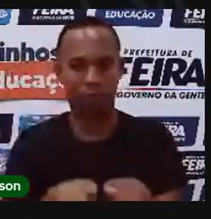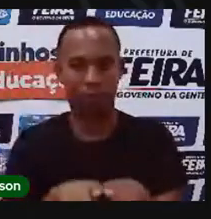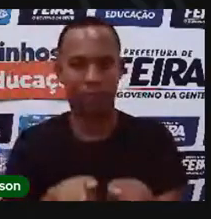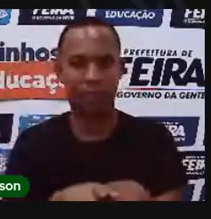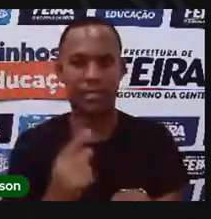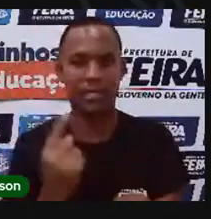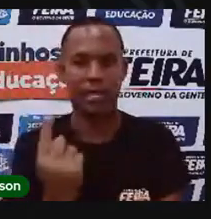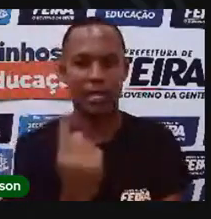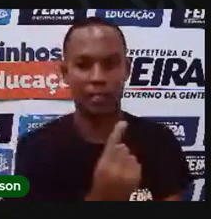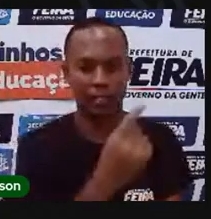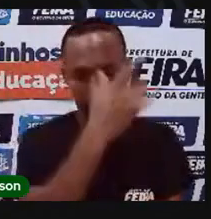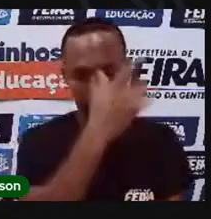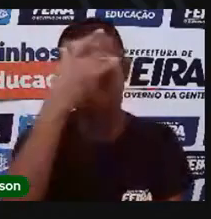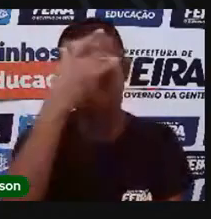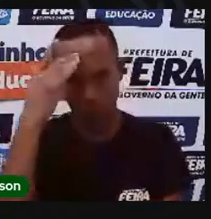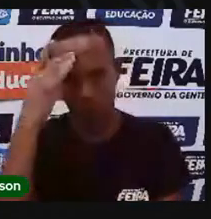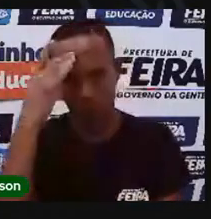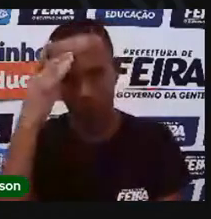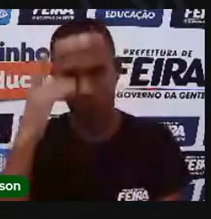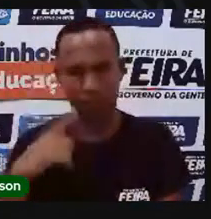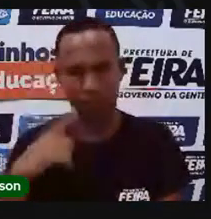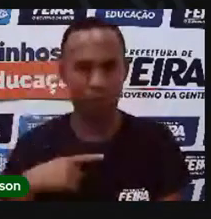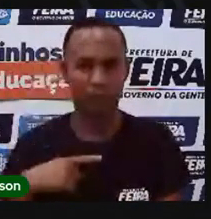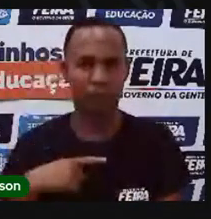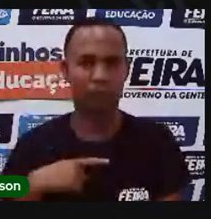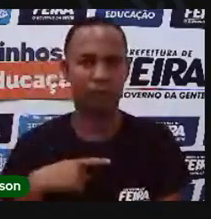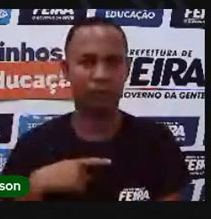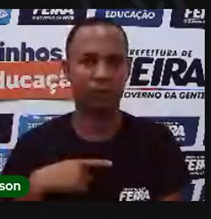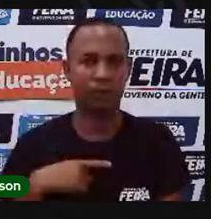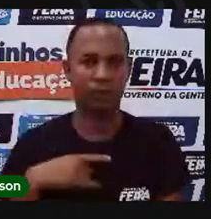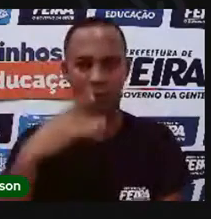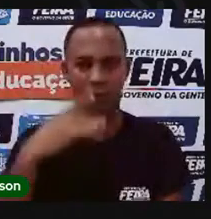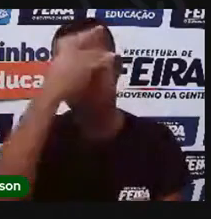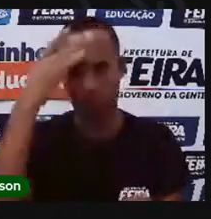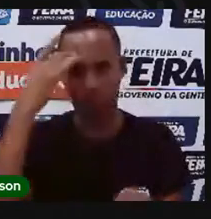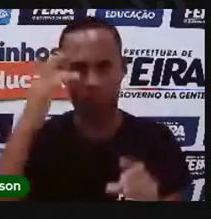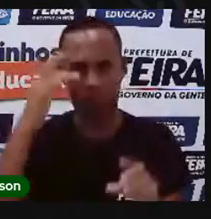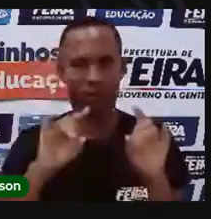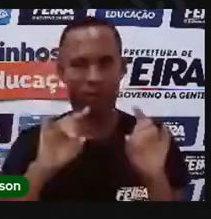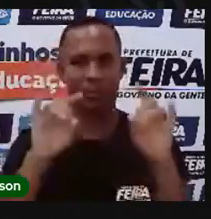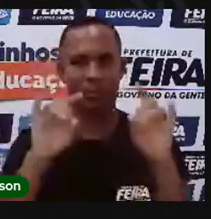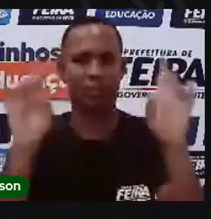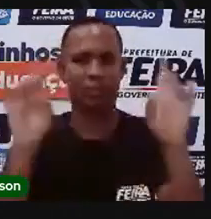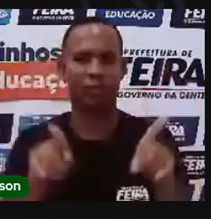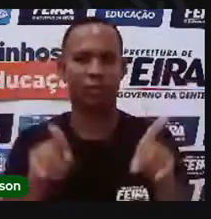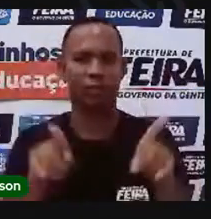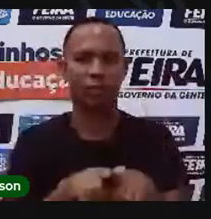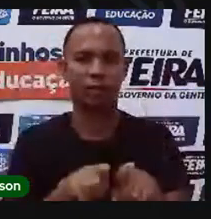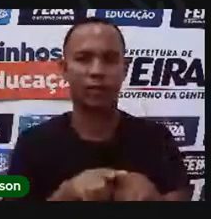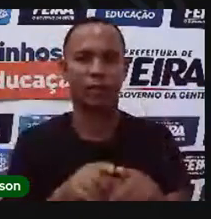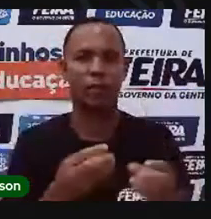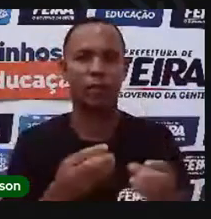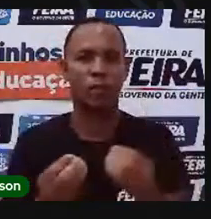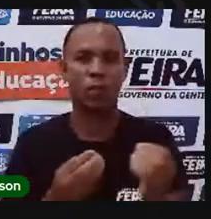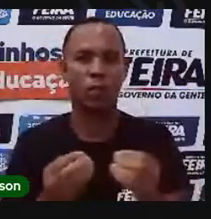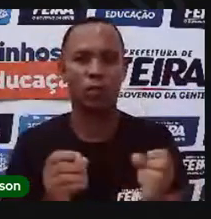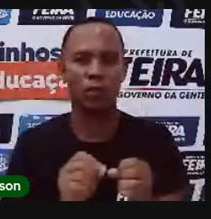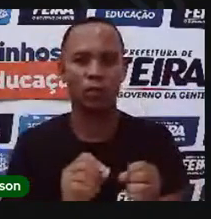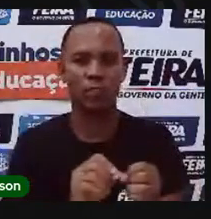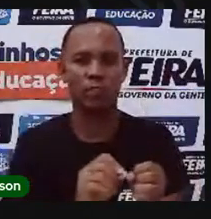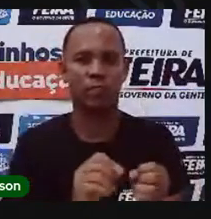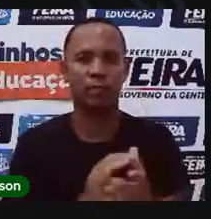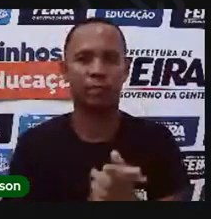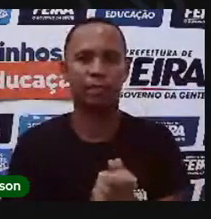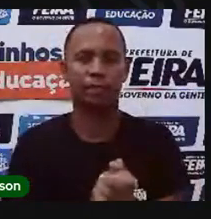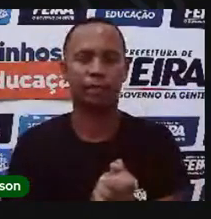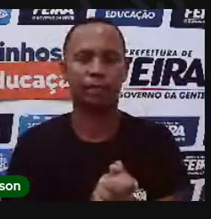de vocês existe um artista, tá? Vamos lá? Desenhei. E aí, o que é que eu vou fazer? Tá? Vai